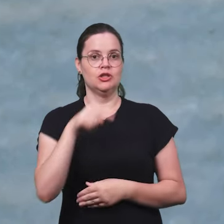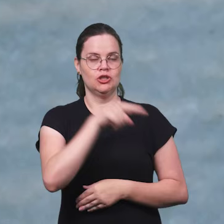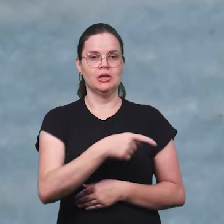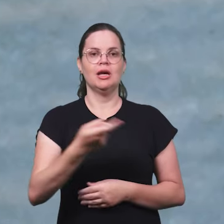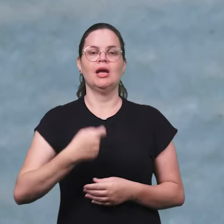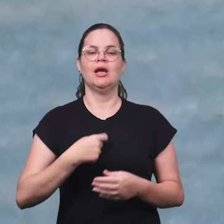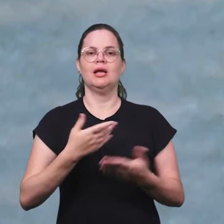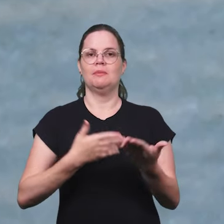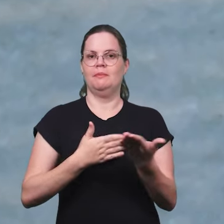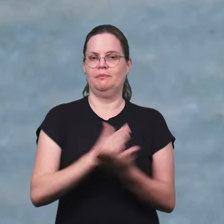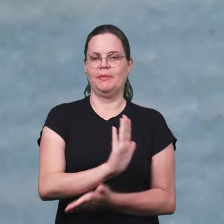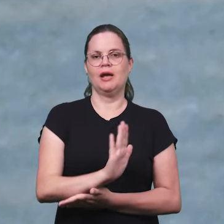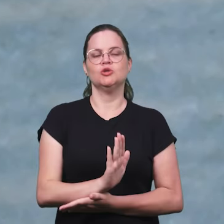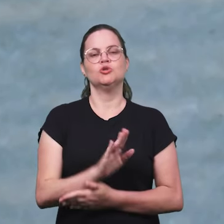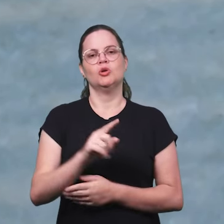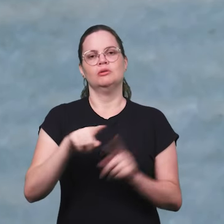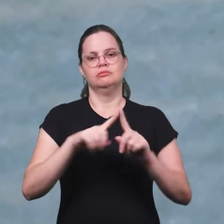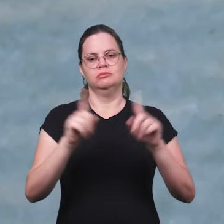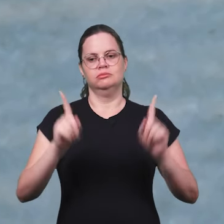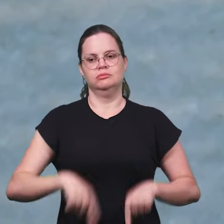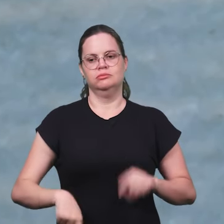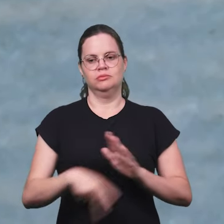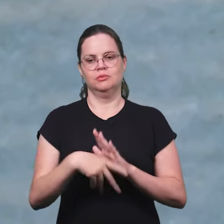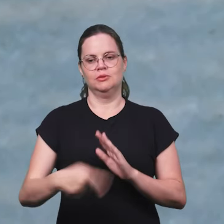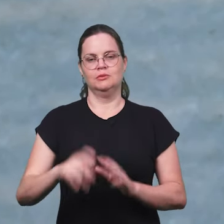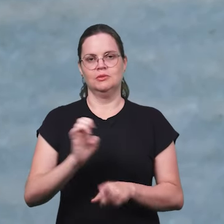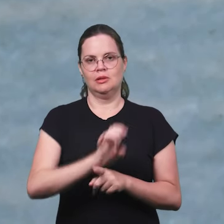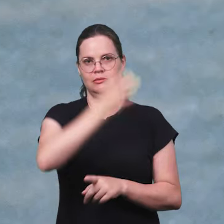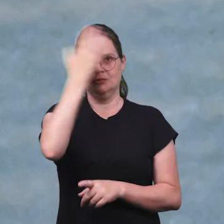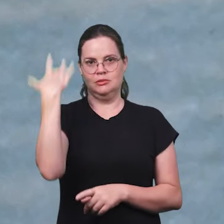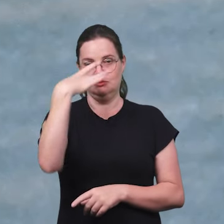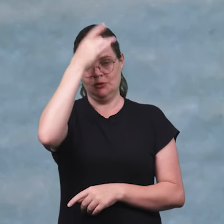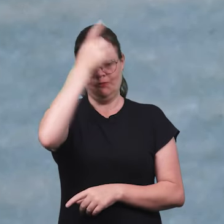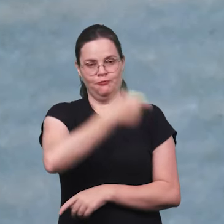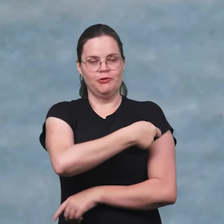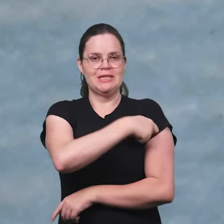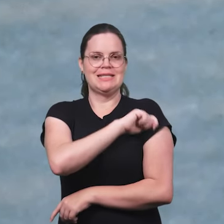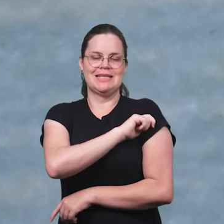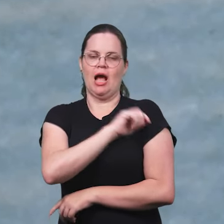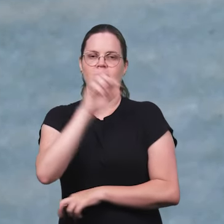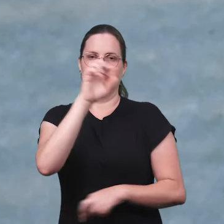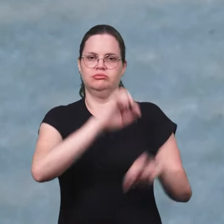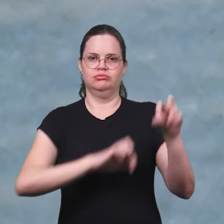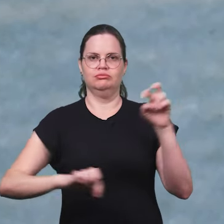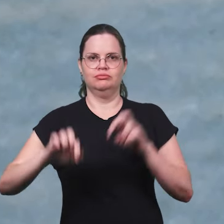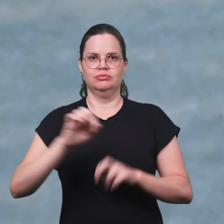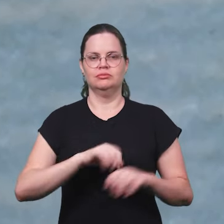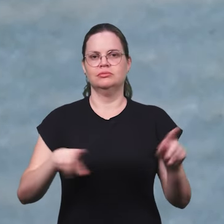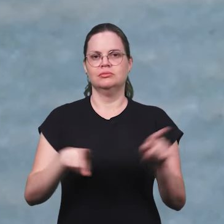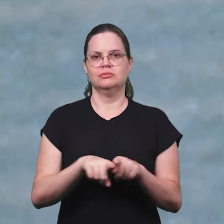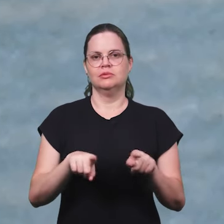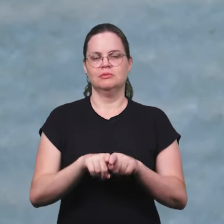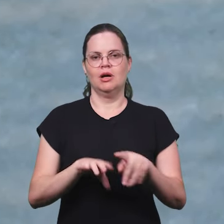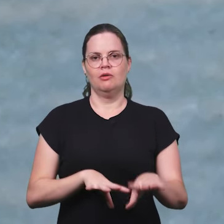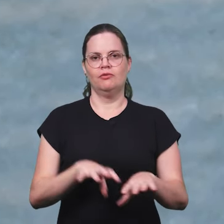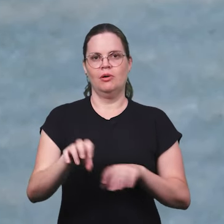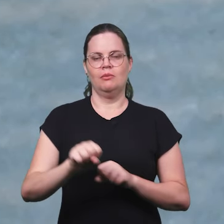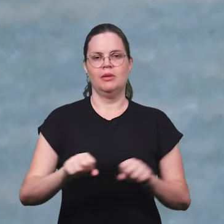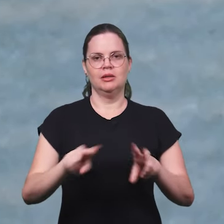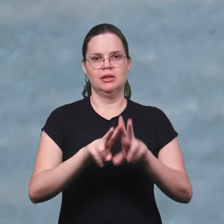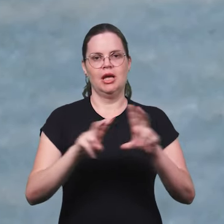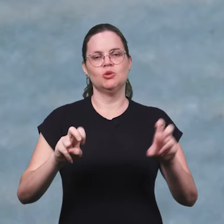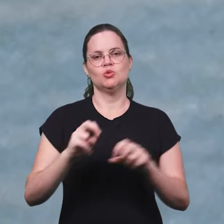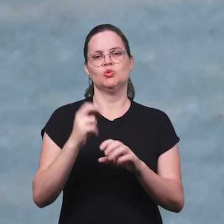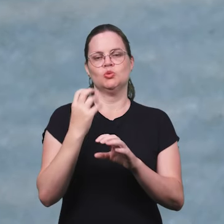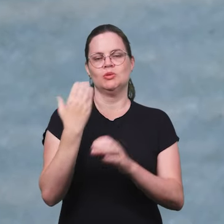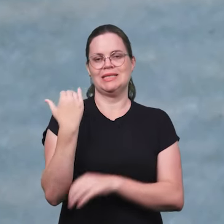da Receita Federal, aqui no estado do Espírito Santo. Ele é mentor para concursos, bacharel em Ciências Contábeis e